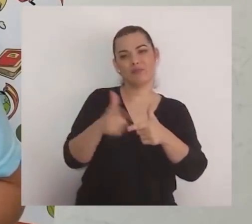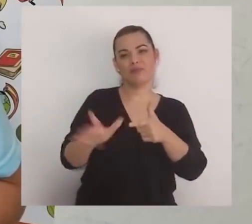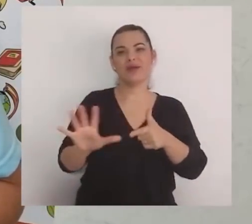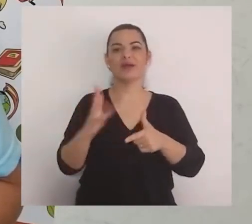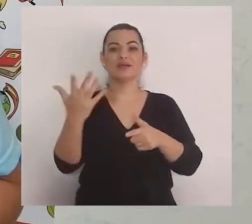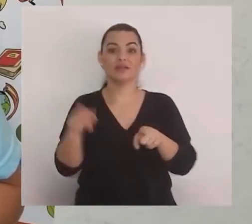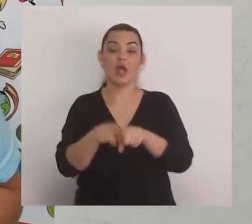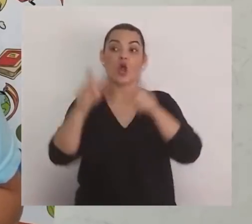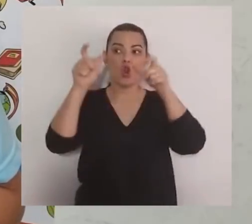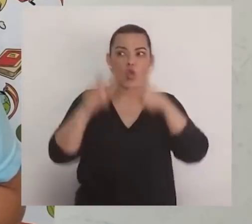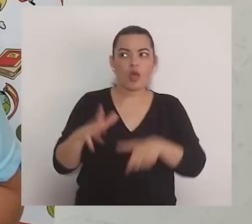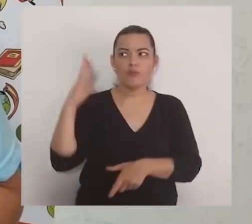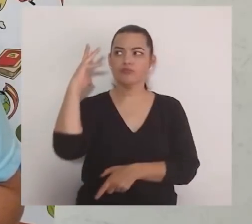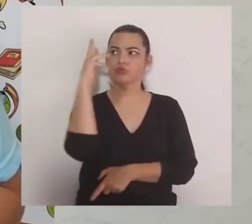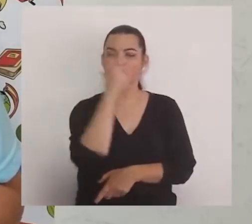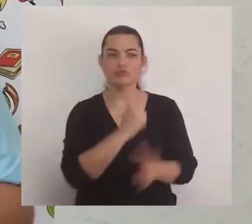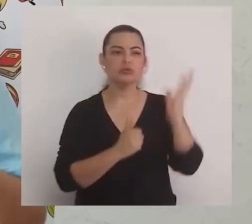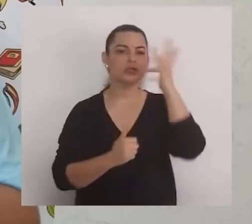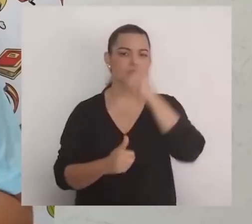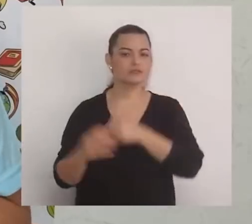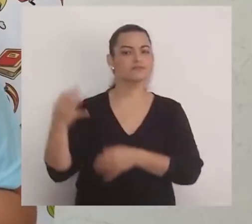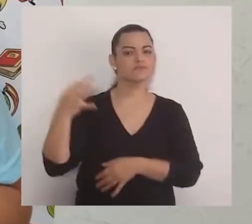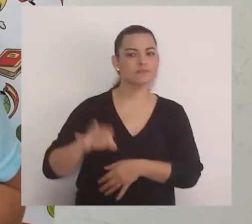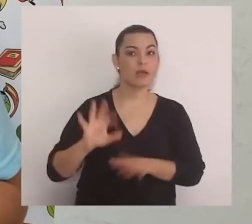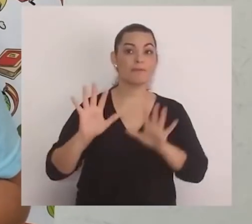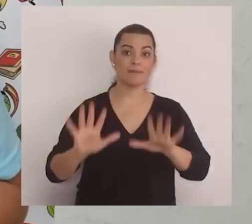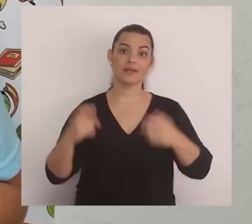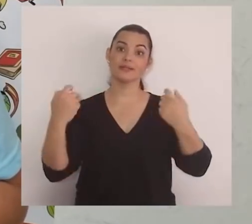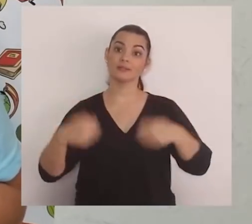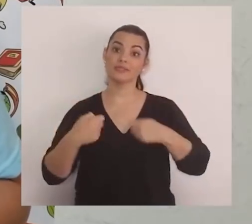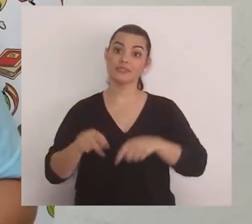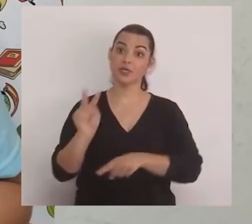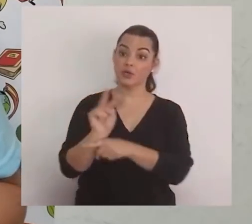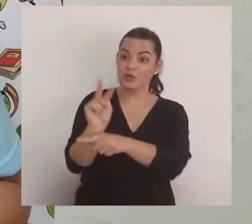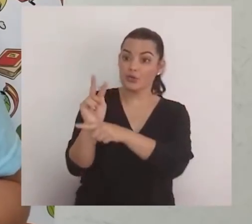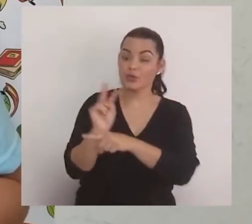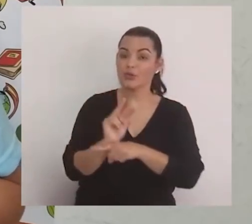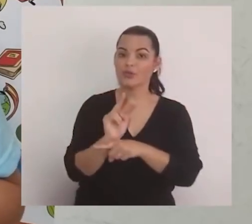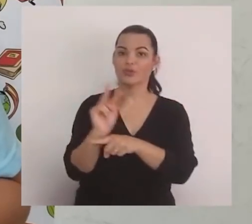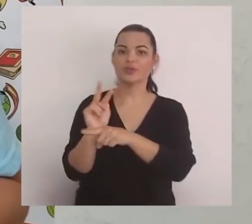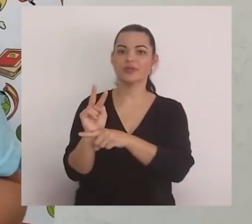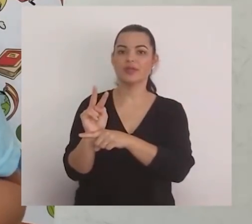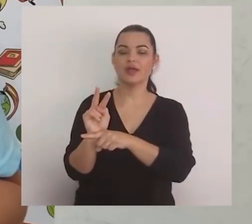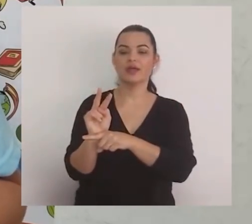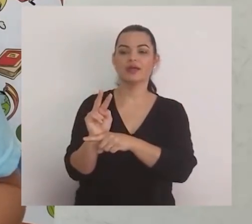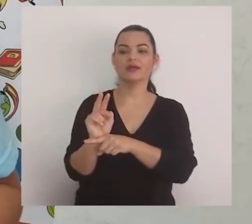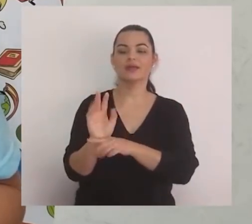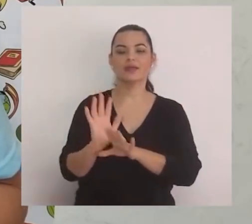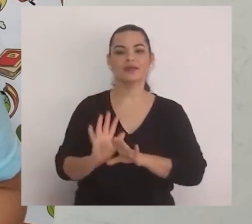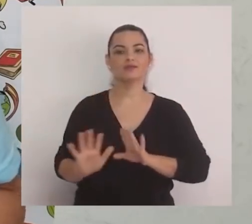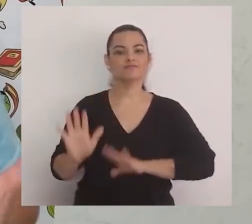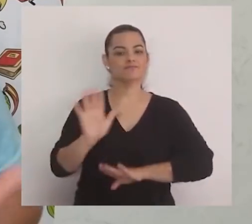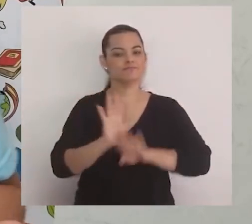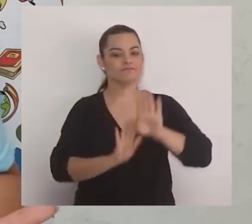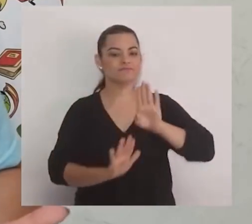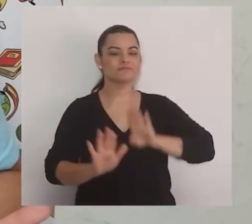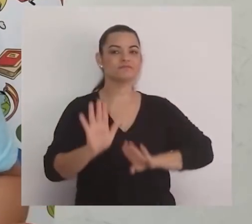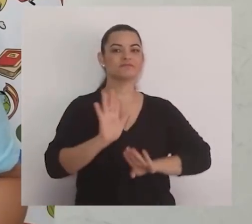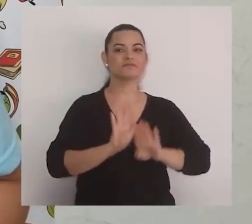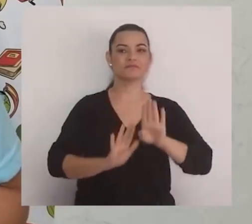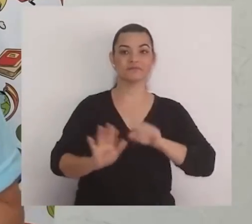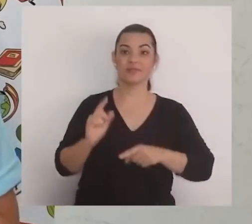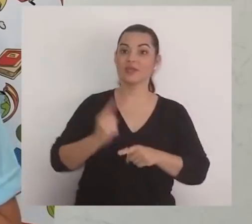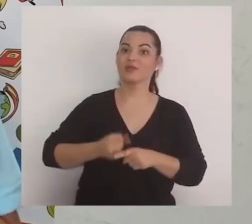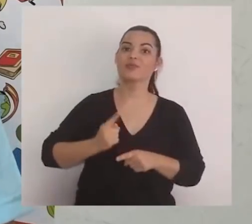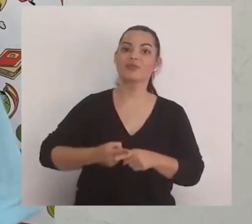Esses locais, não apenas esses exemplos que eu acabei de te mostrar, mas muitos outros, eles